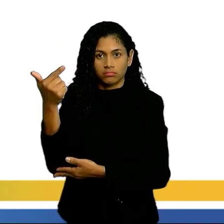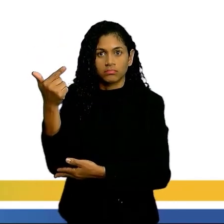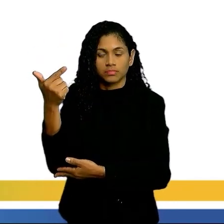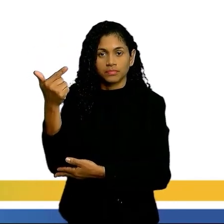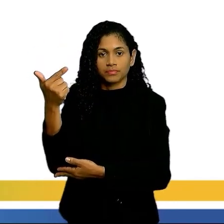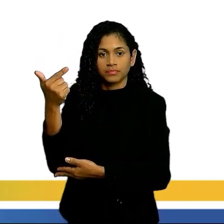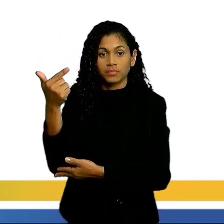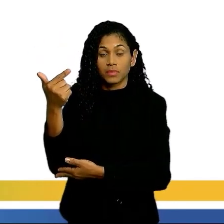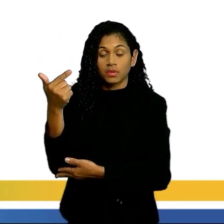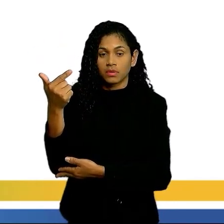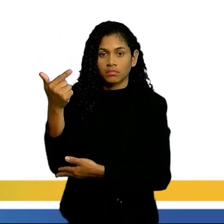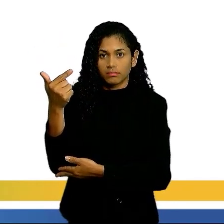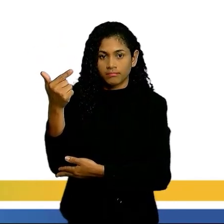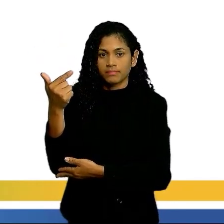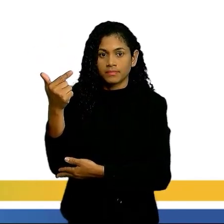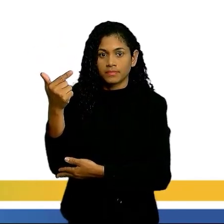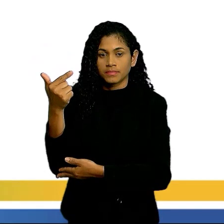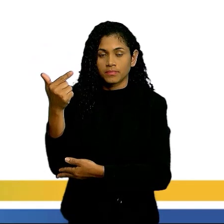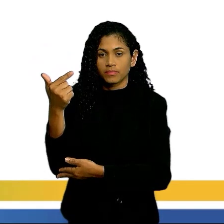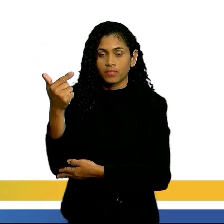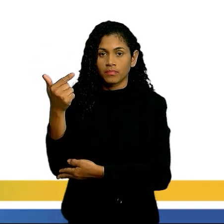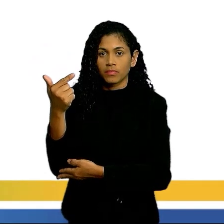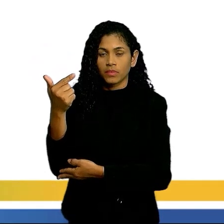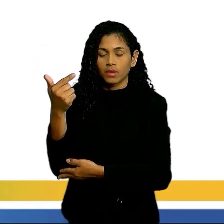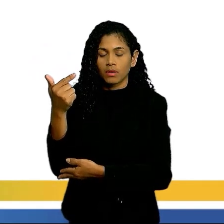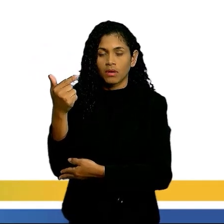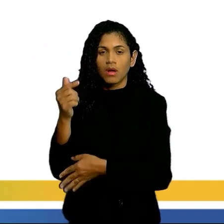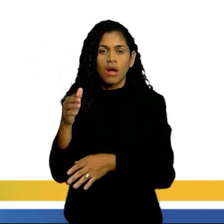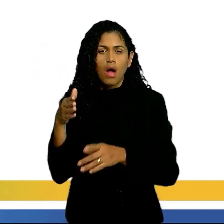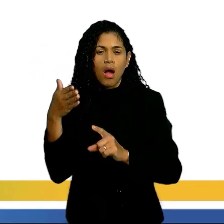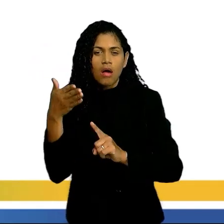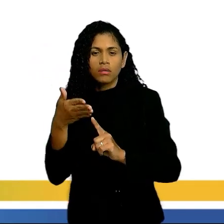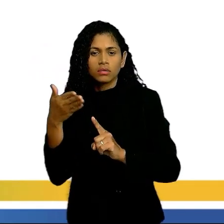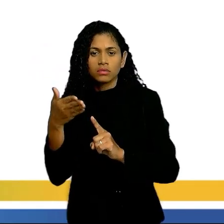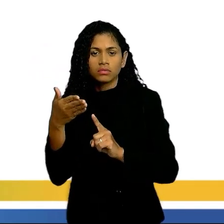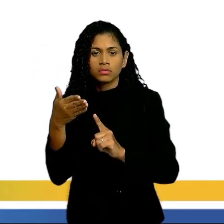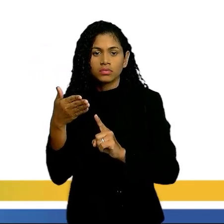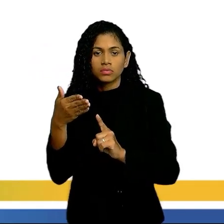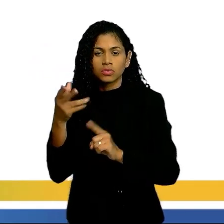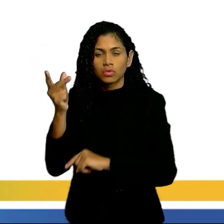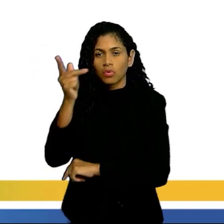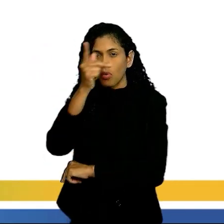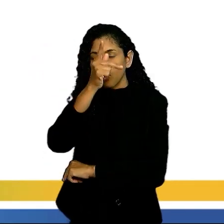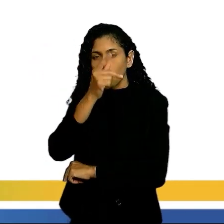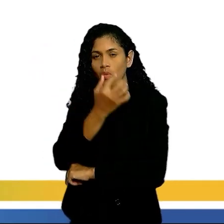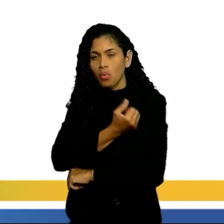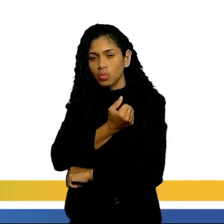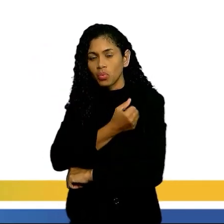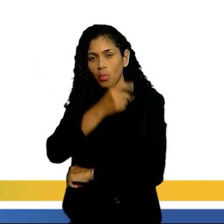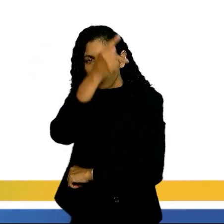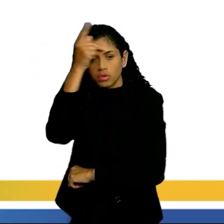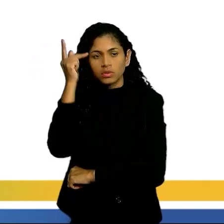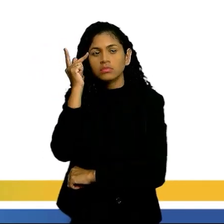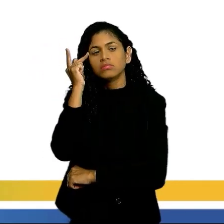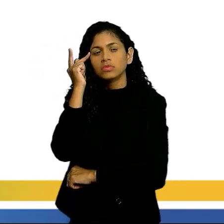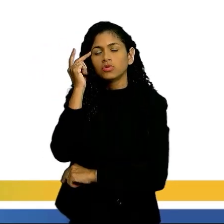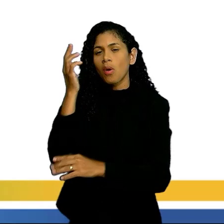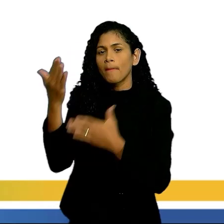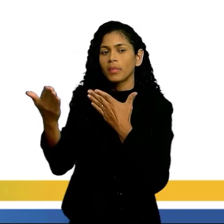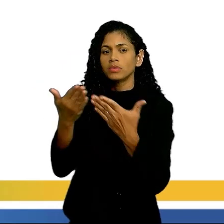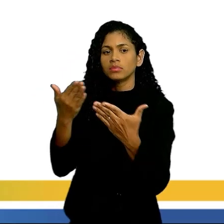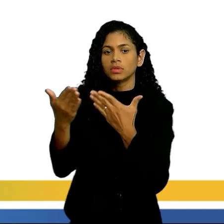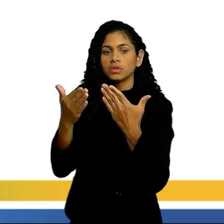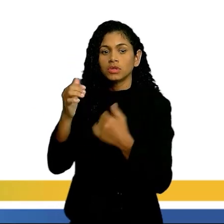pessoas para, uma área de aproximadamente 8.000 metros quadrados